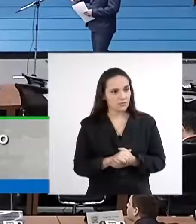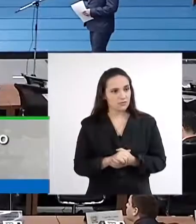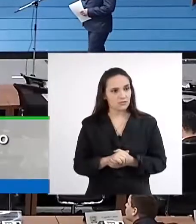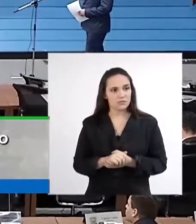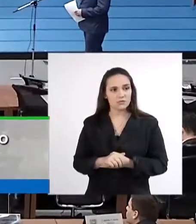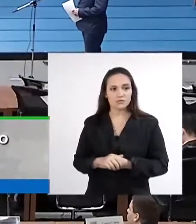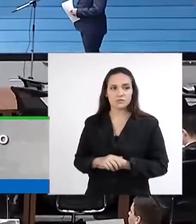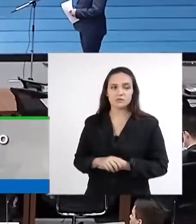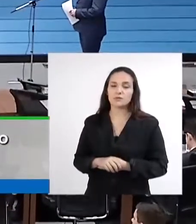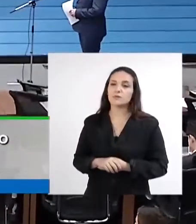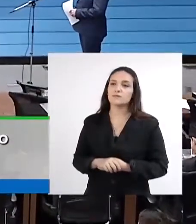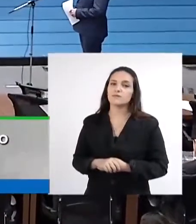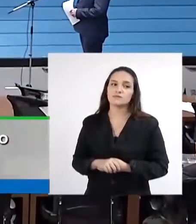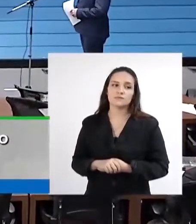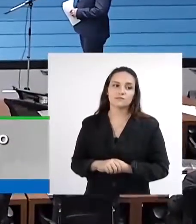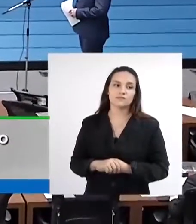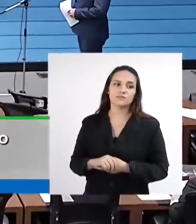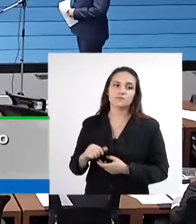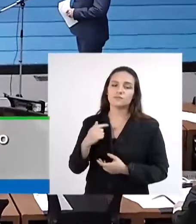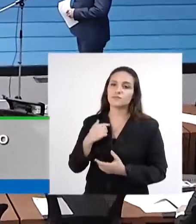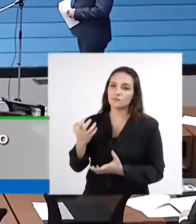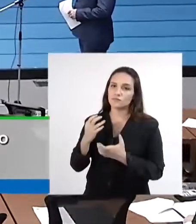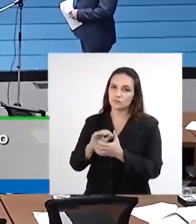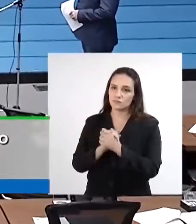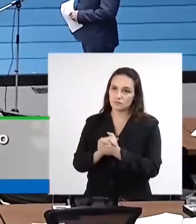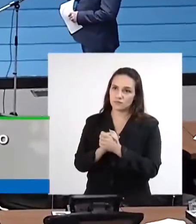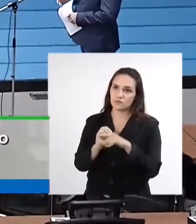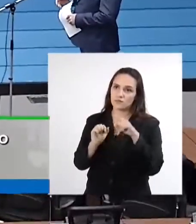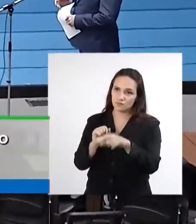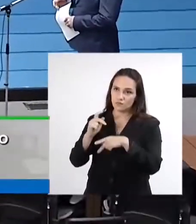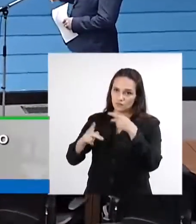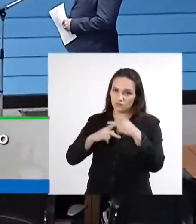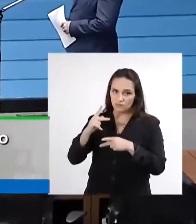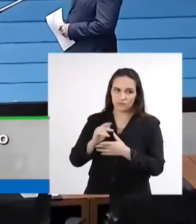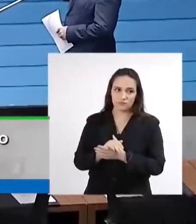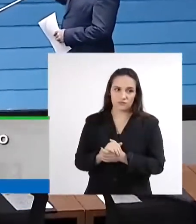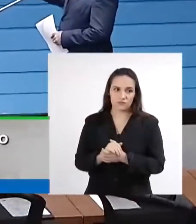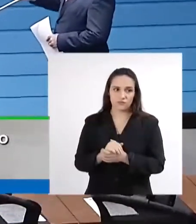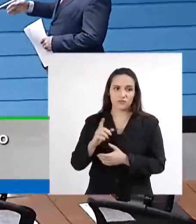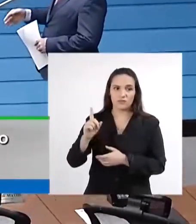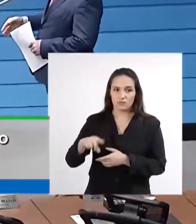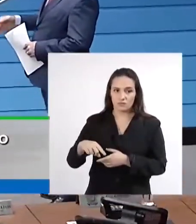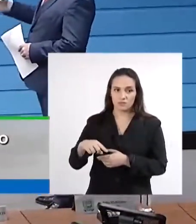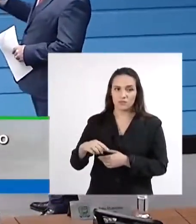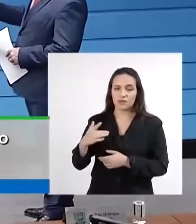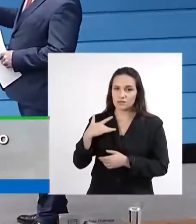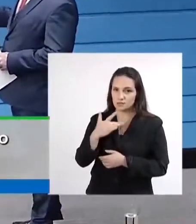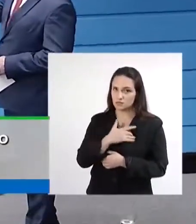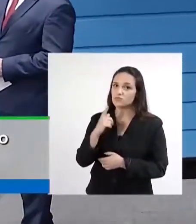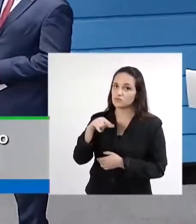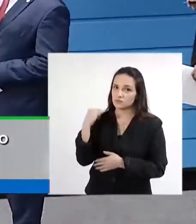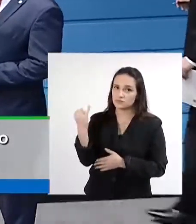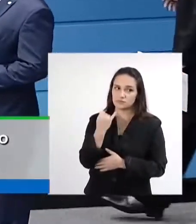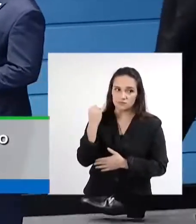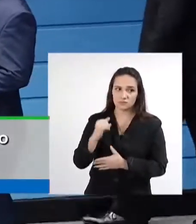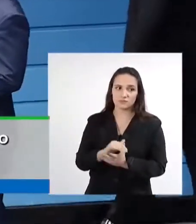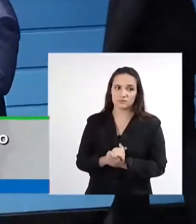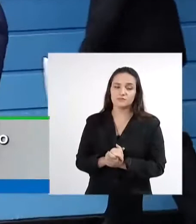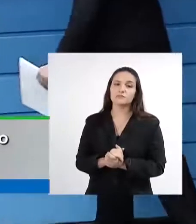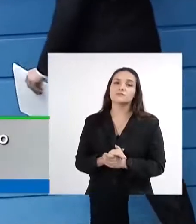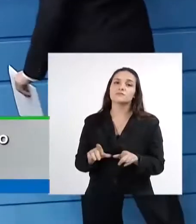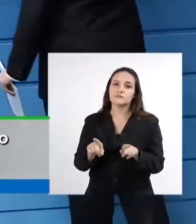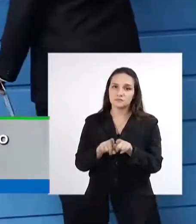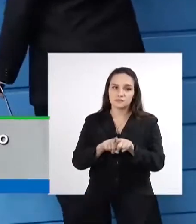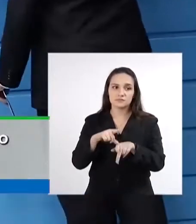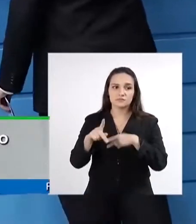população. Gostaria de parabenizá-lo pelo vosso discurso sobre a questão da nossa saúde importante, que foi também